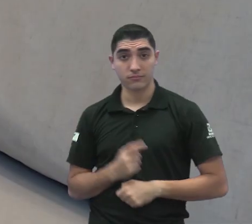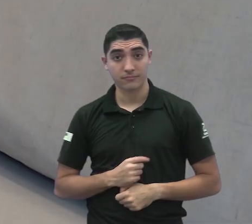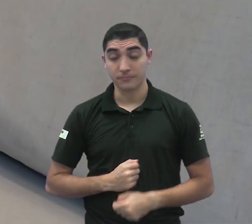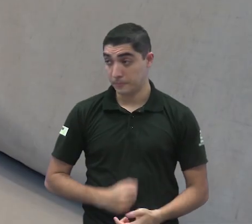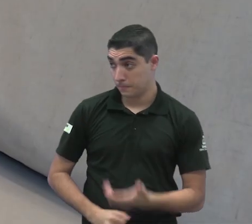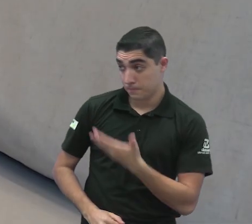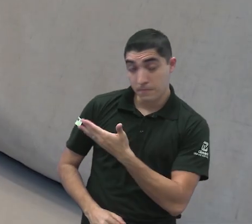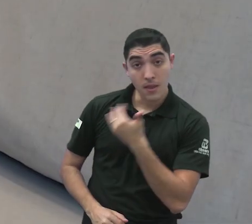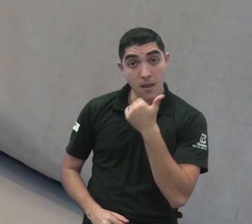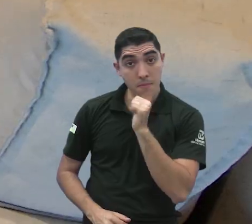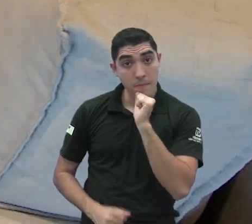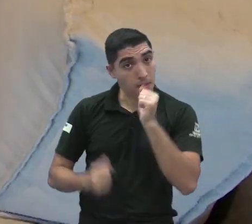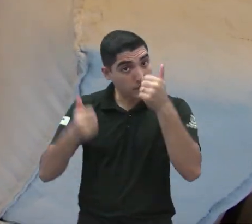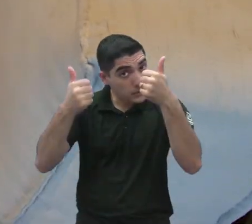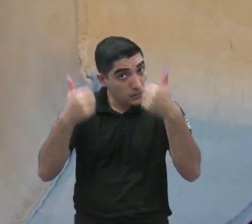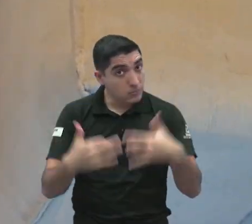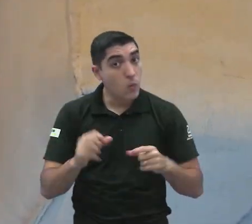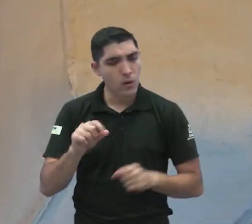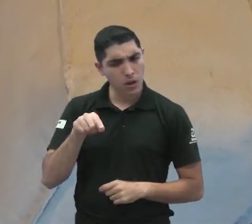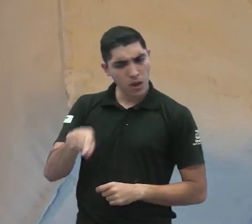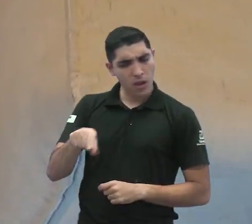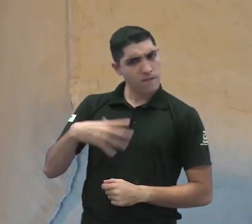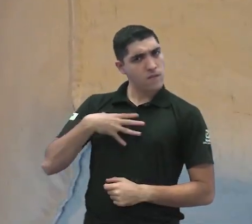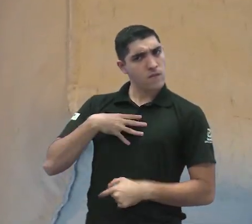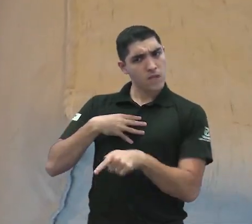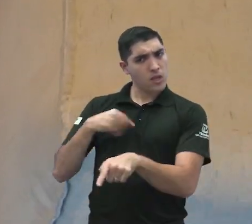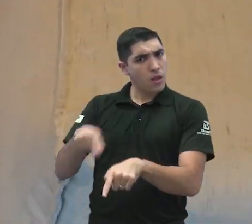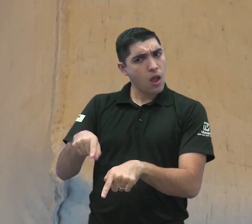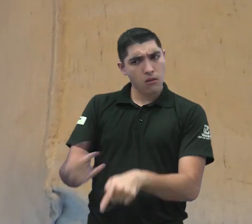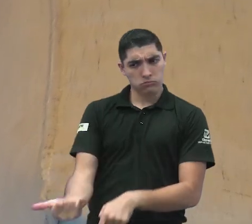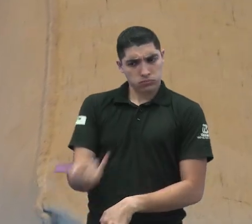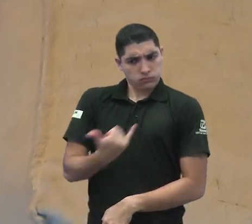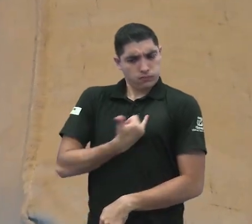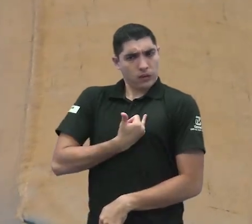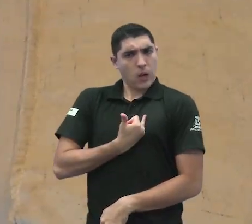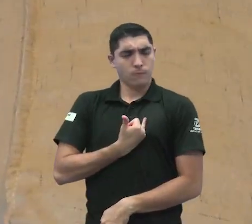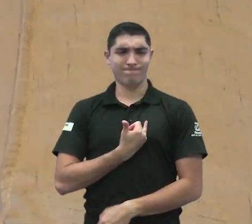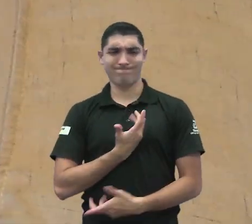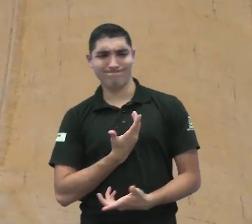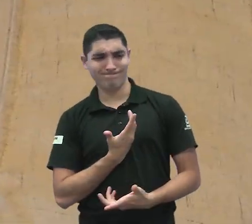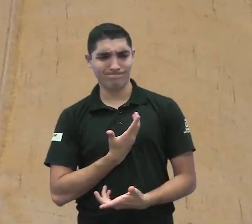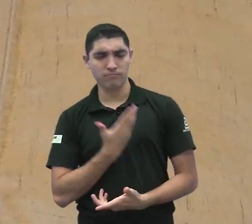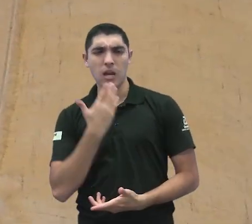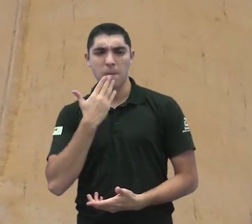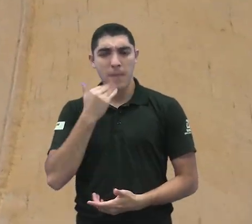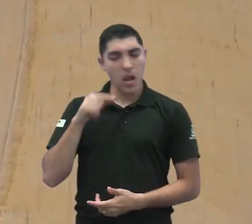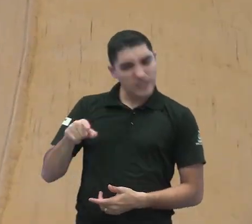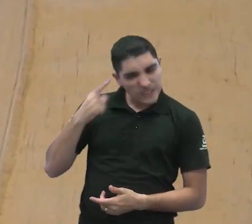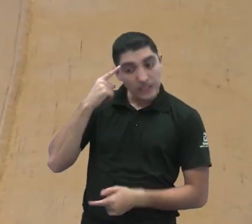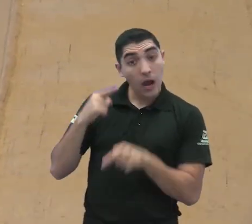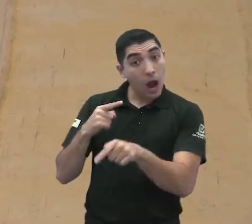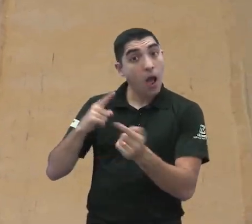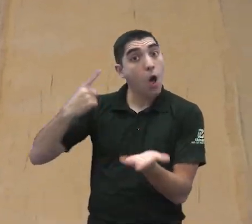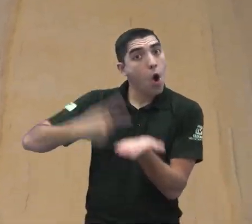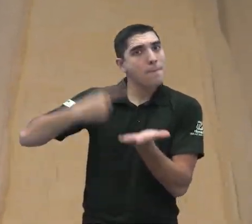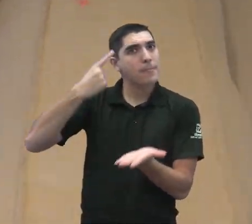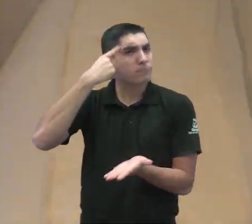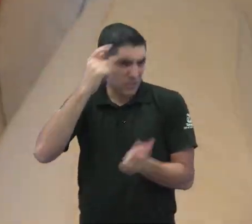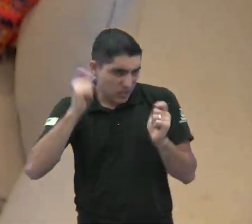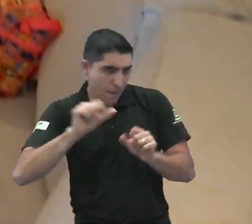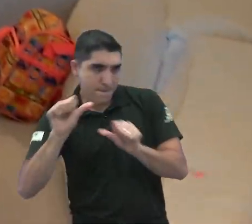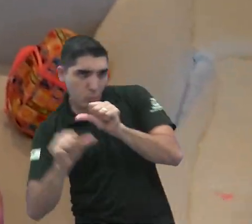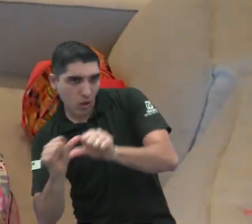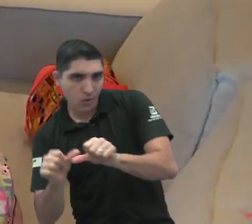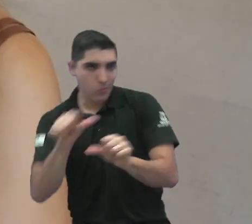mãe Daisy conta que foi o próprio comportamento da filha que fez elas criarem um combinado: revezar o uso